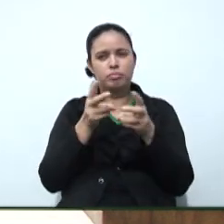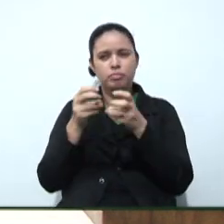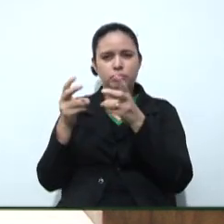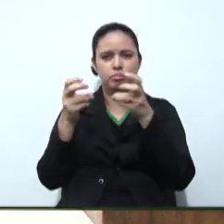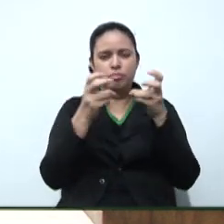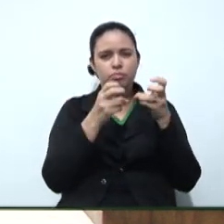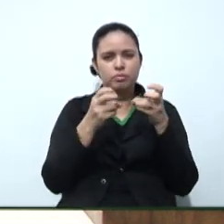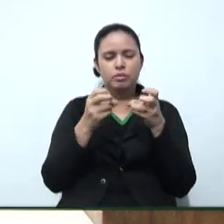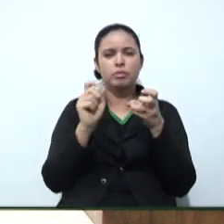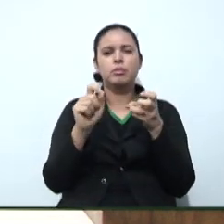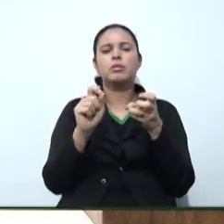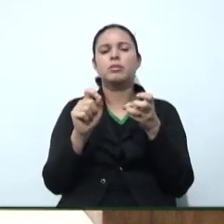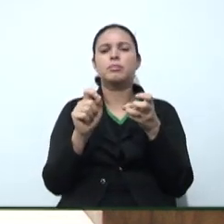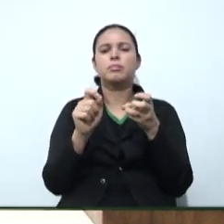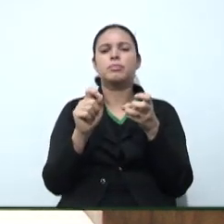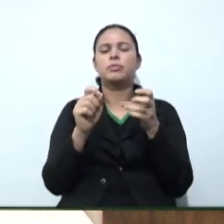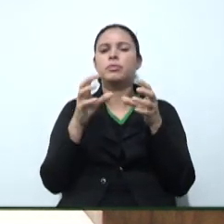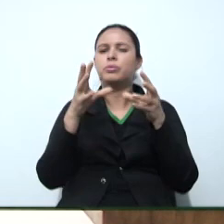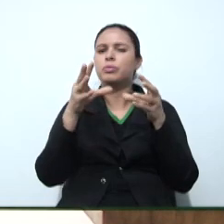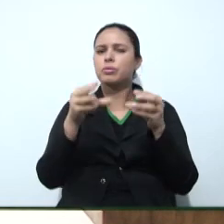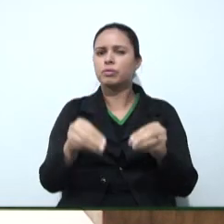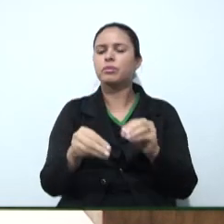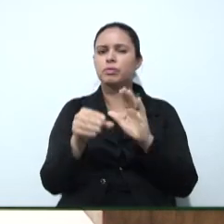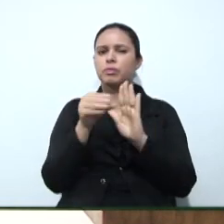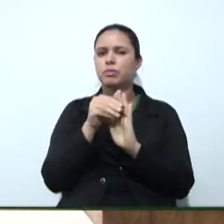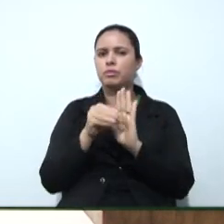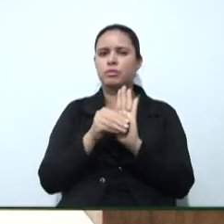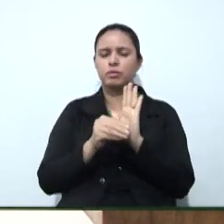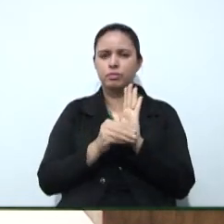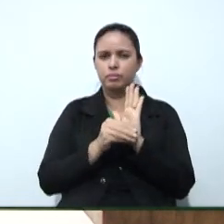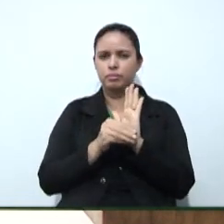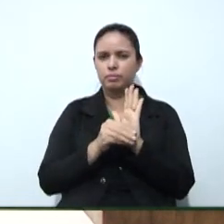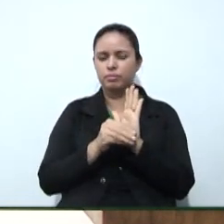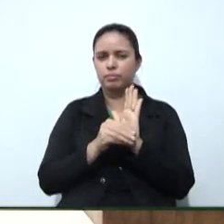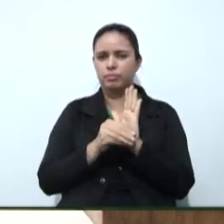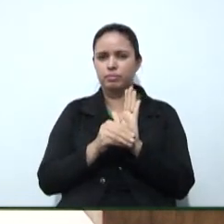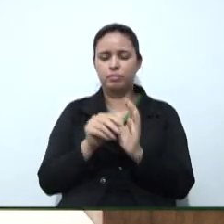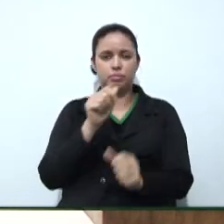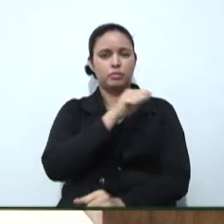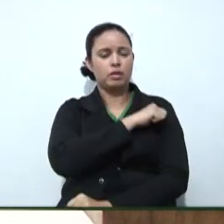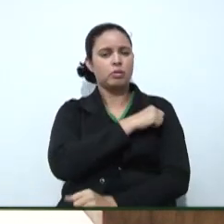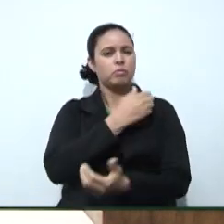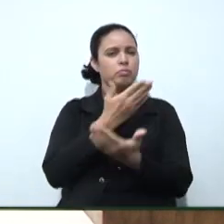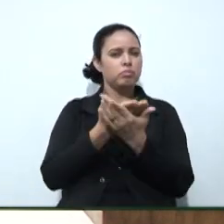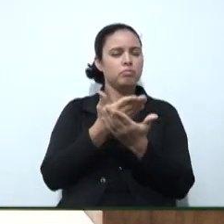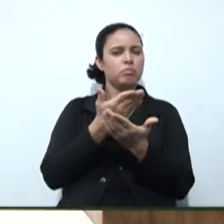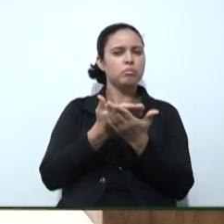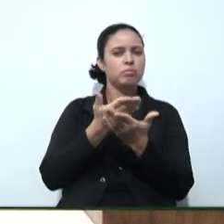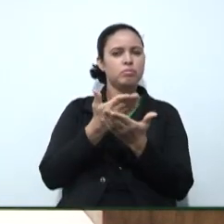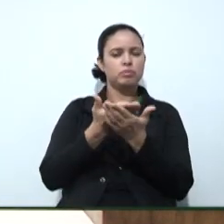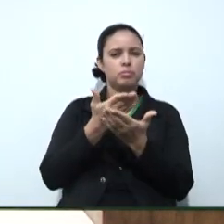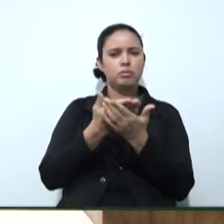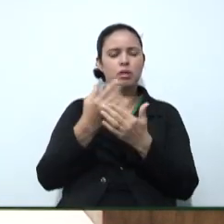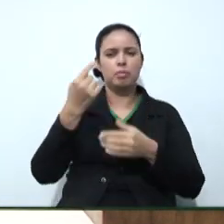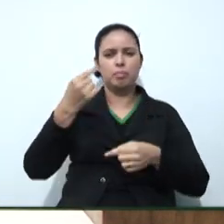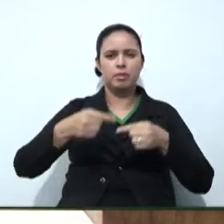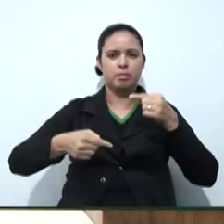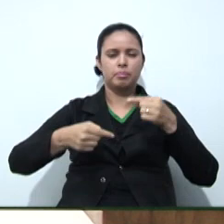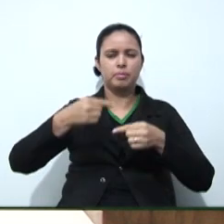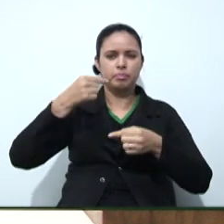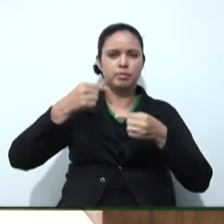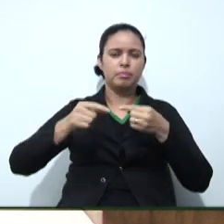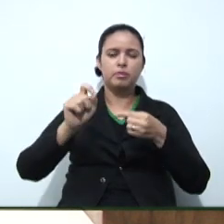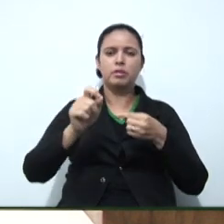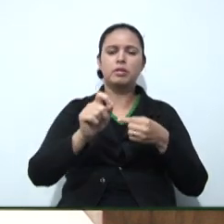percebemos que todos os conteúdos que os alunos vêm estudando, que a gente vem aqui discutindo,